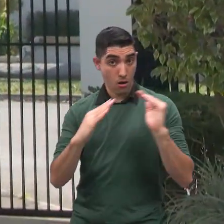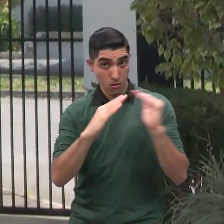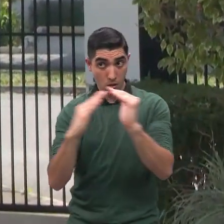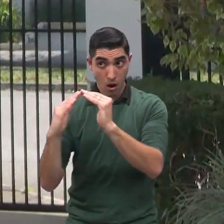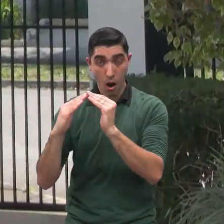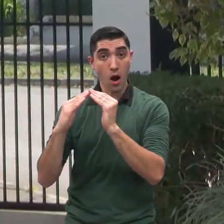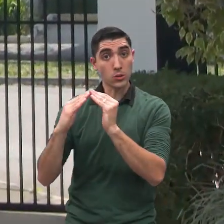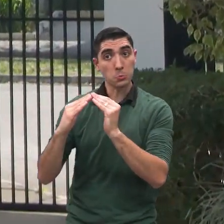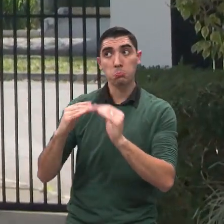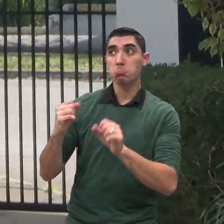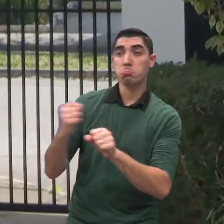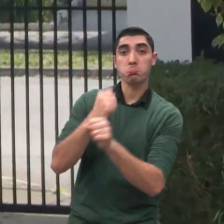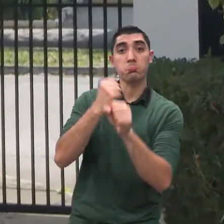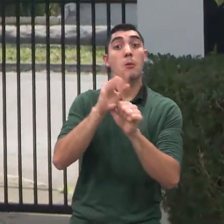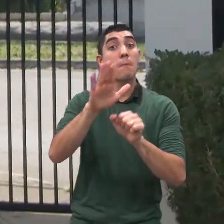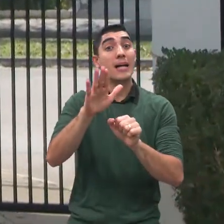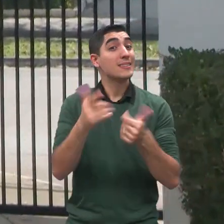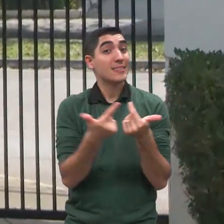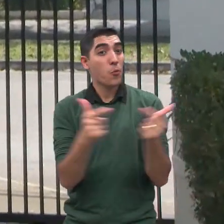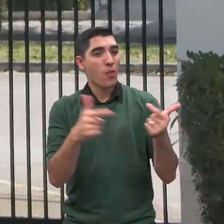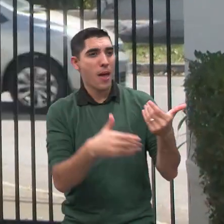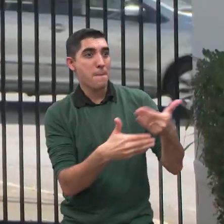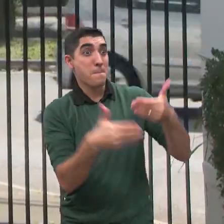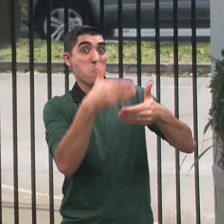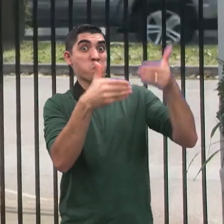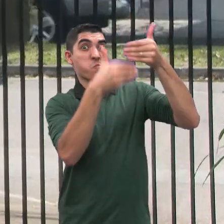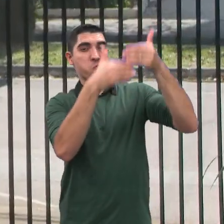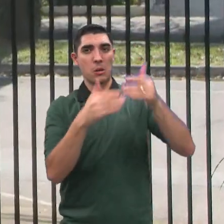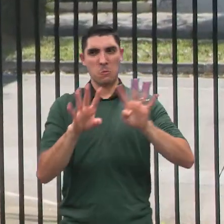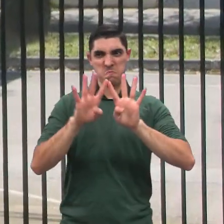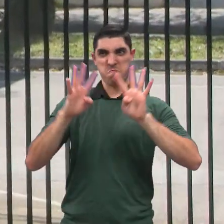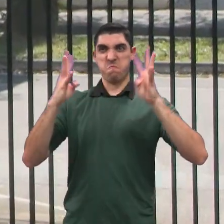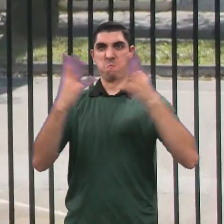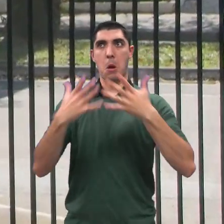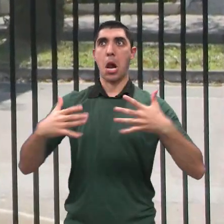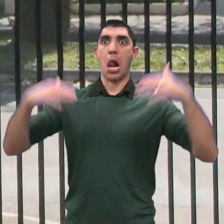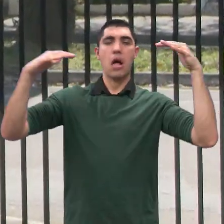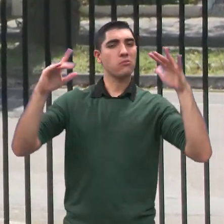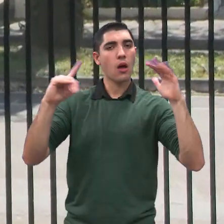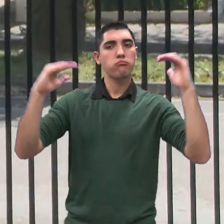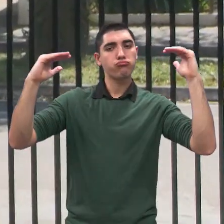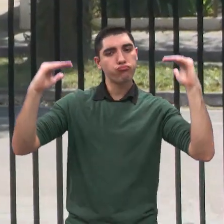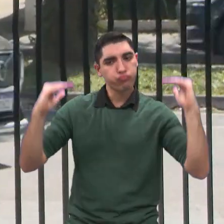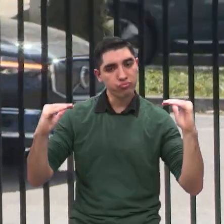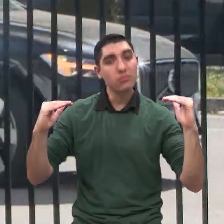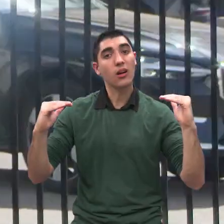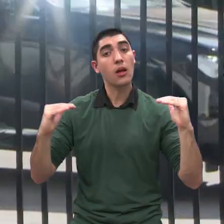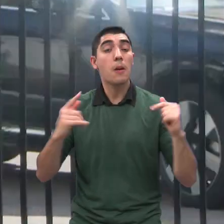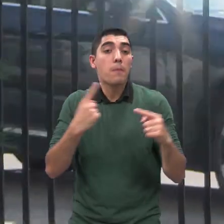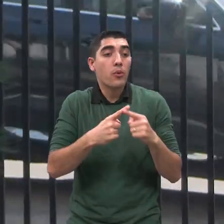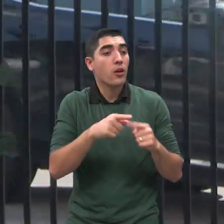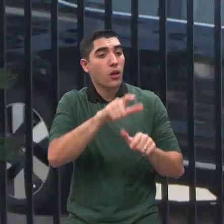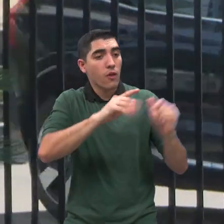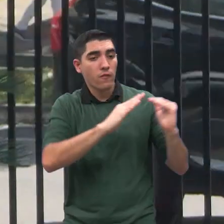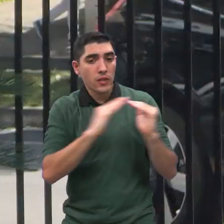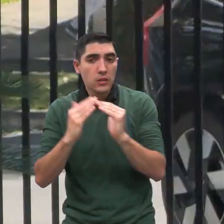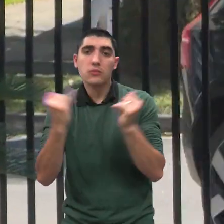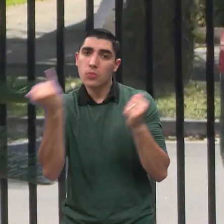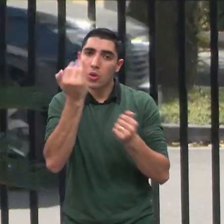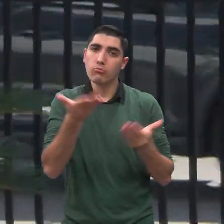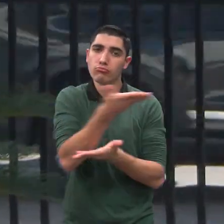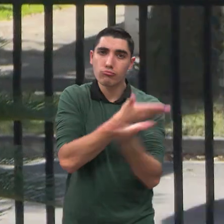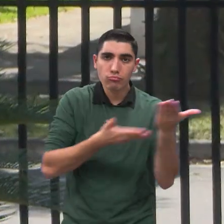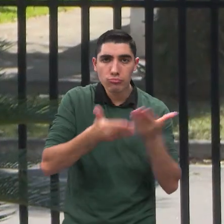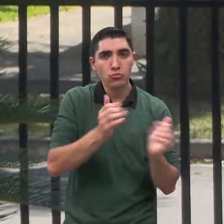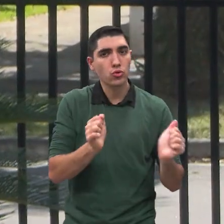foram planejadas sem grandes muros ou portões. Uma proposta que valoriza a segurança compartilhada, a integração com os